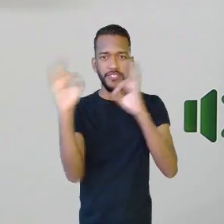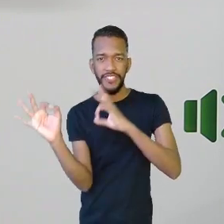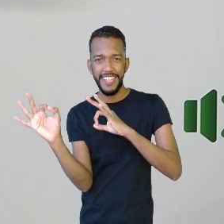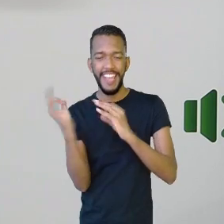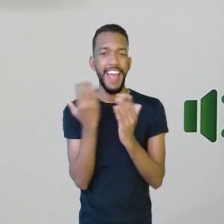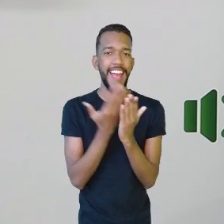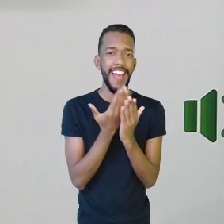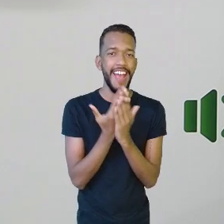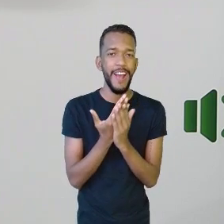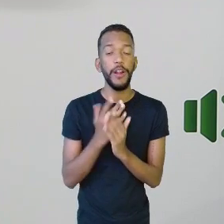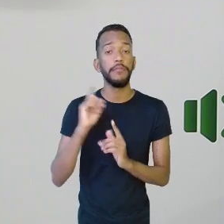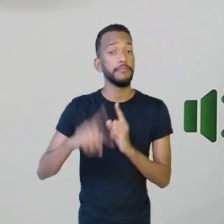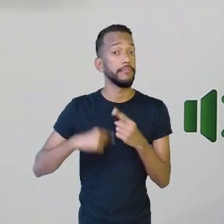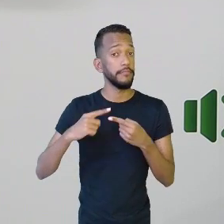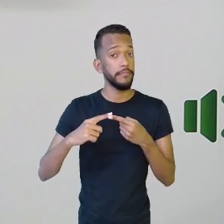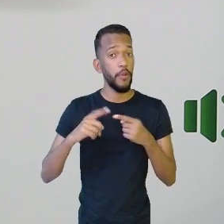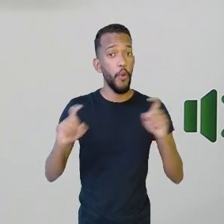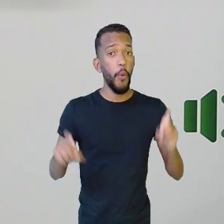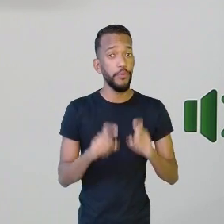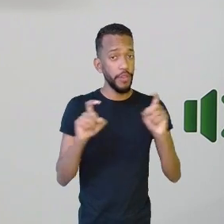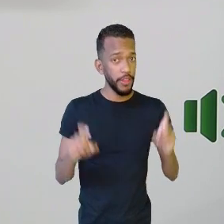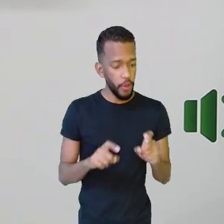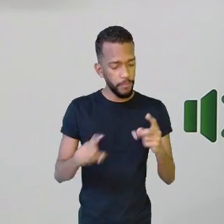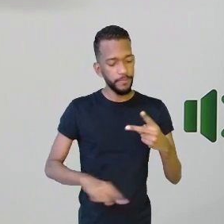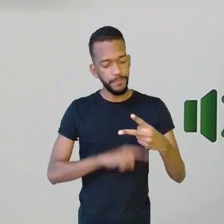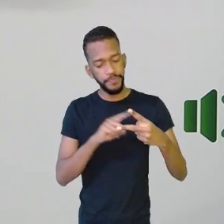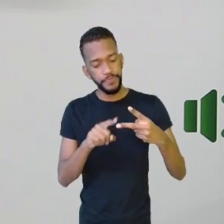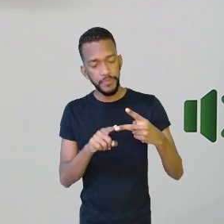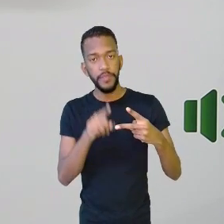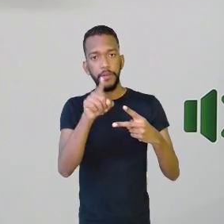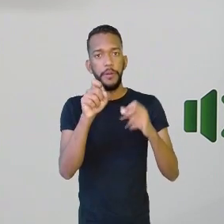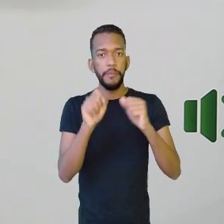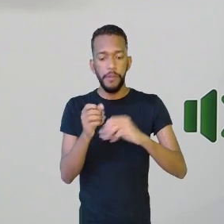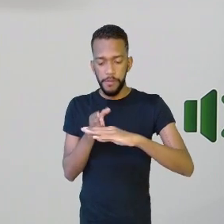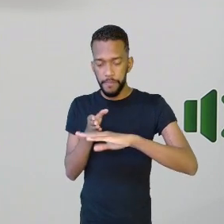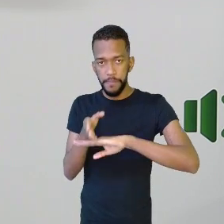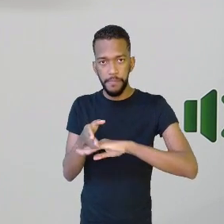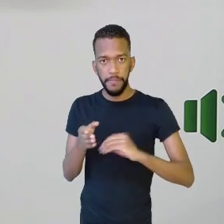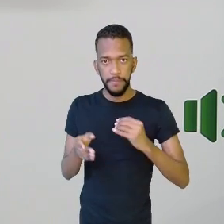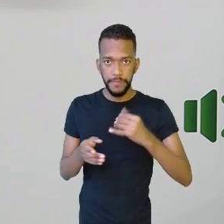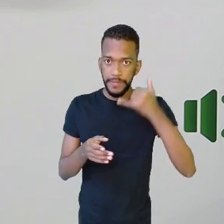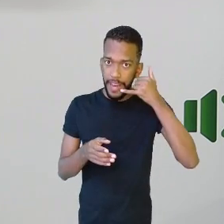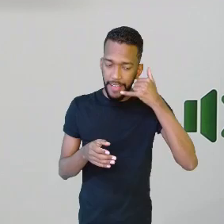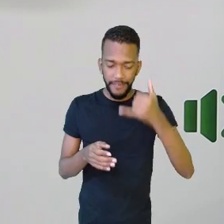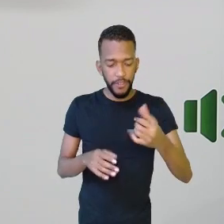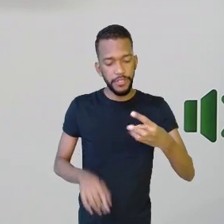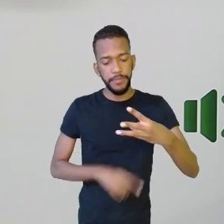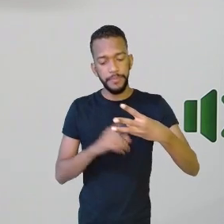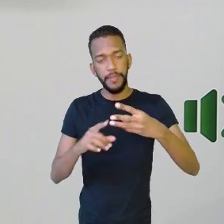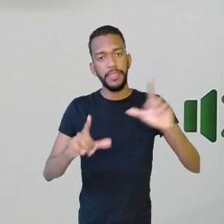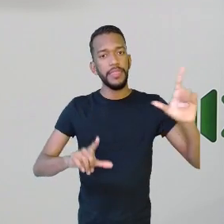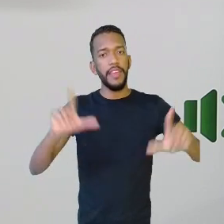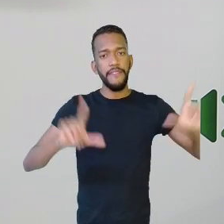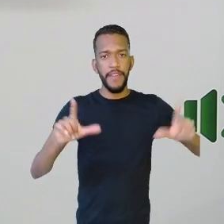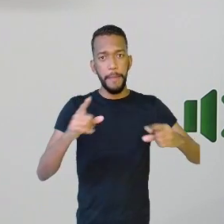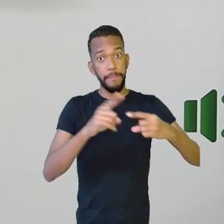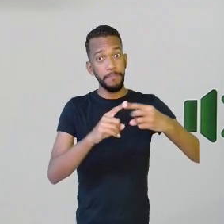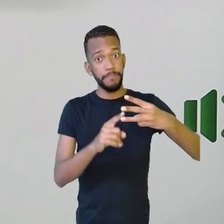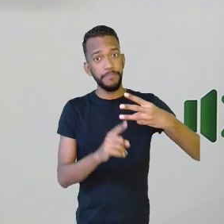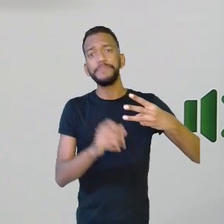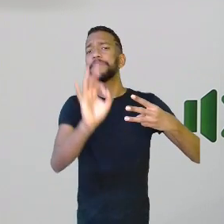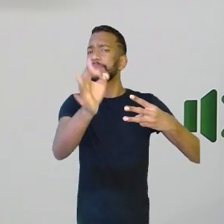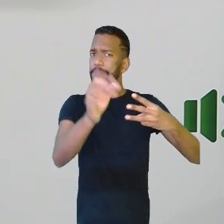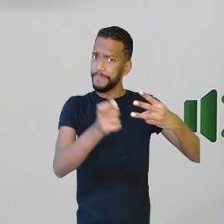aulas pelo computador, vocês podem acessar pelo telefone, pela TV, isso mesmo,